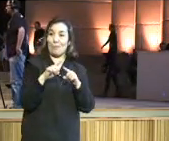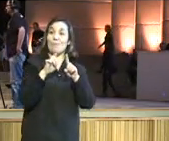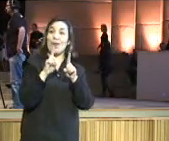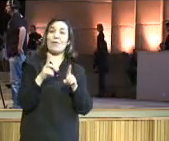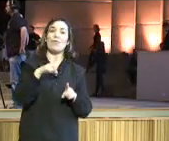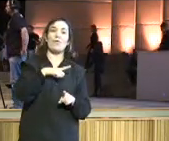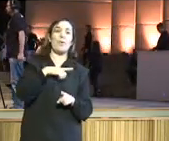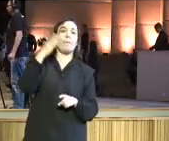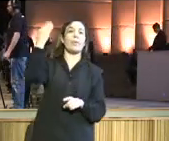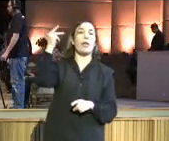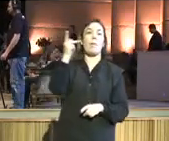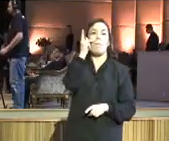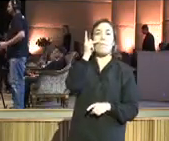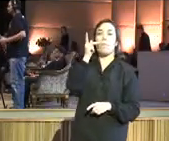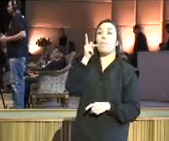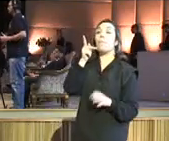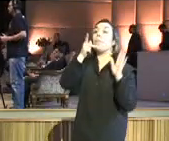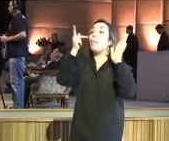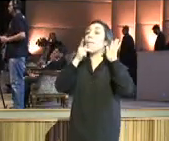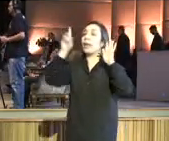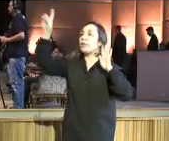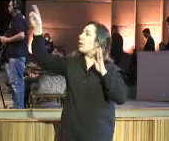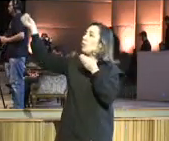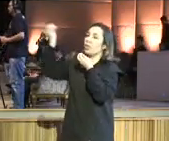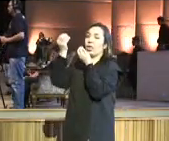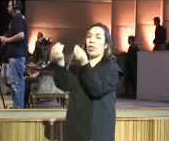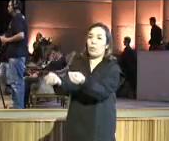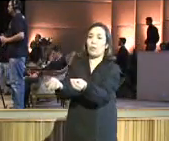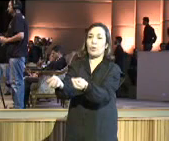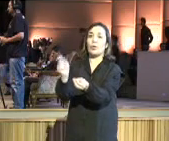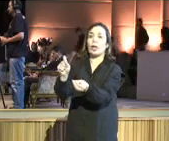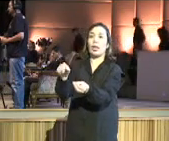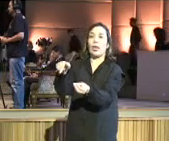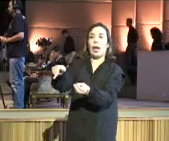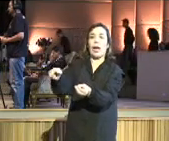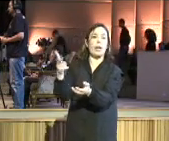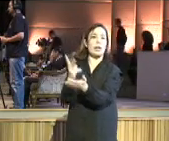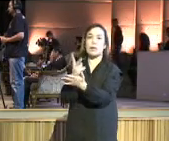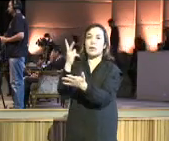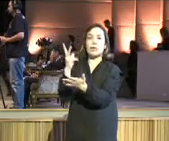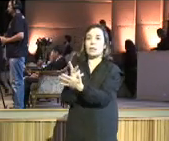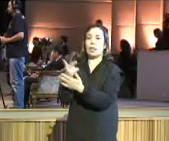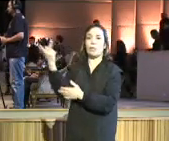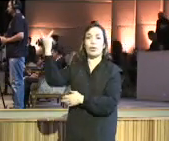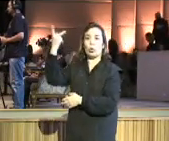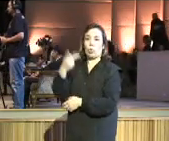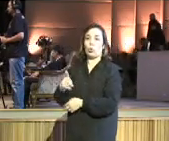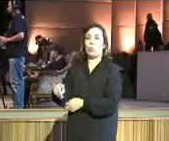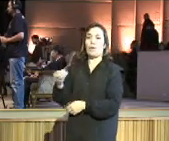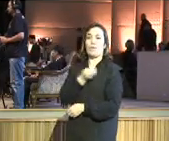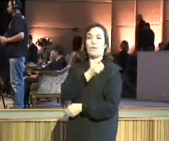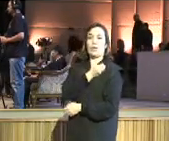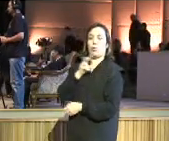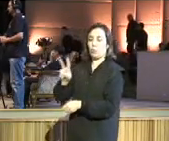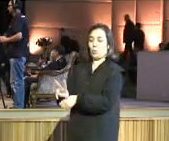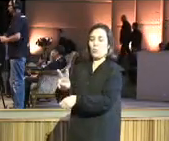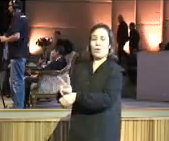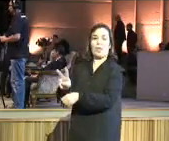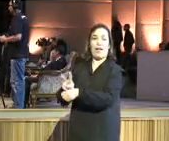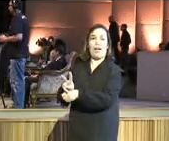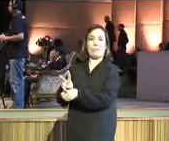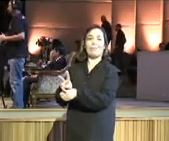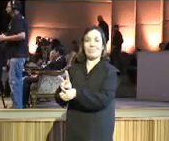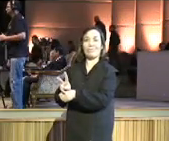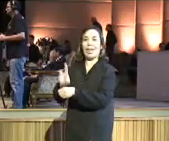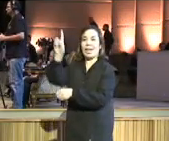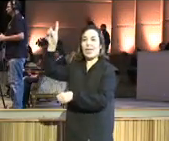dele. Porque quando Natã falou que todas essas coisas aconteceriam, não disse para